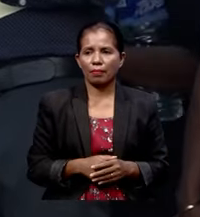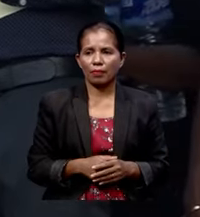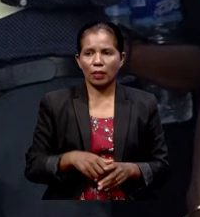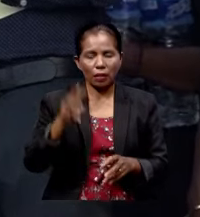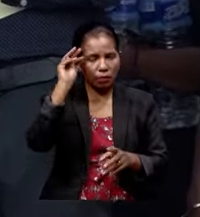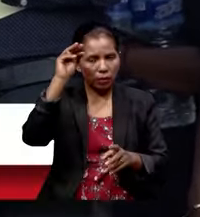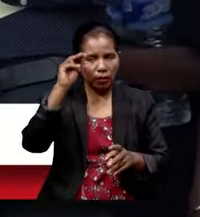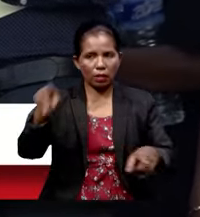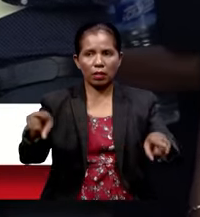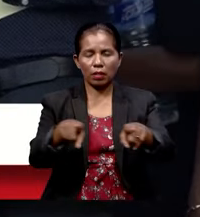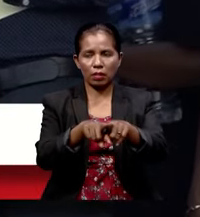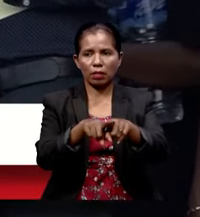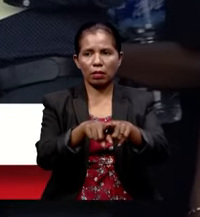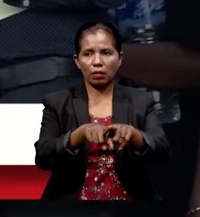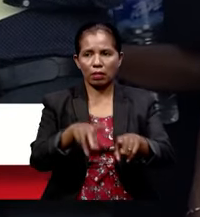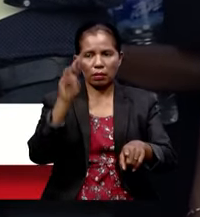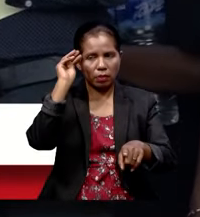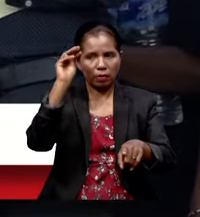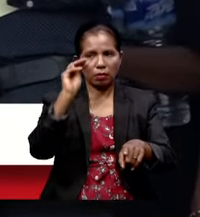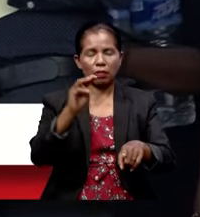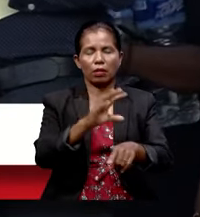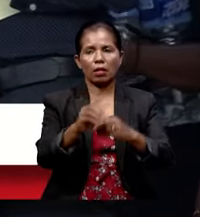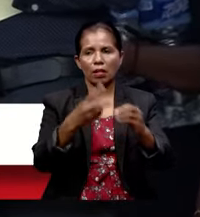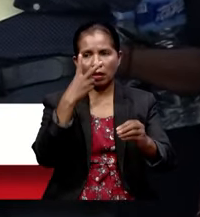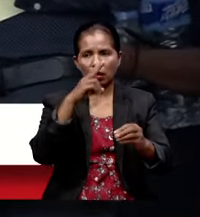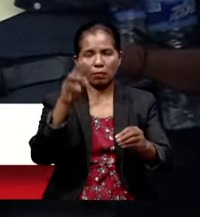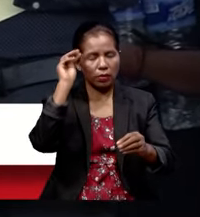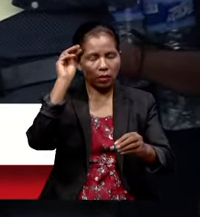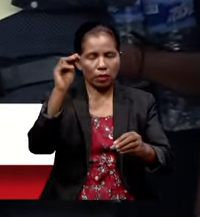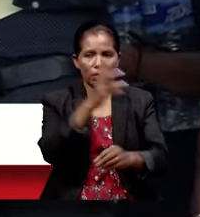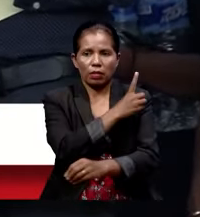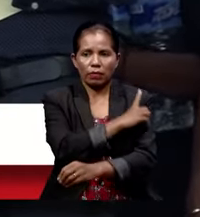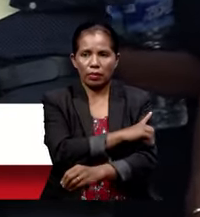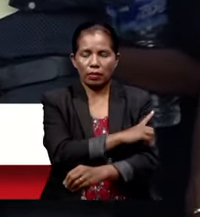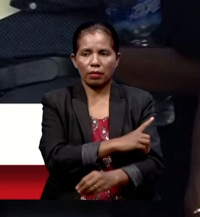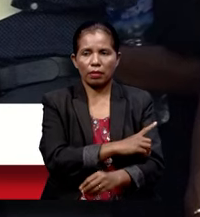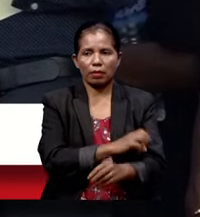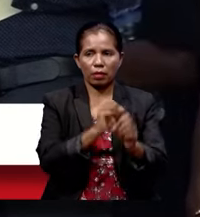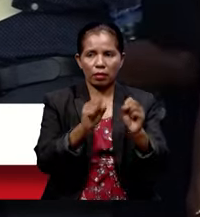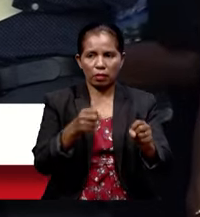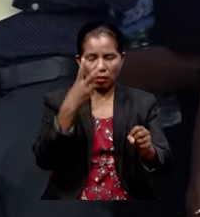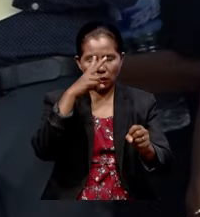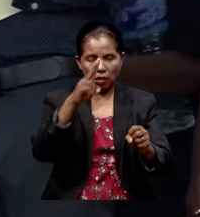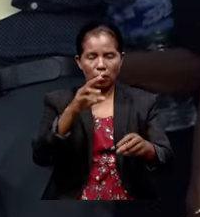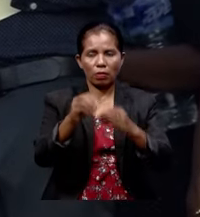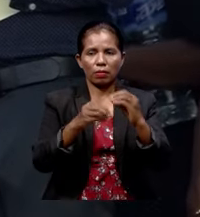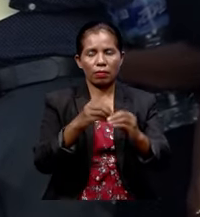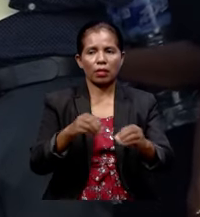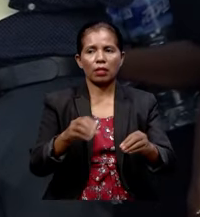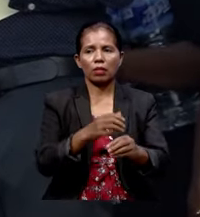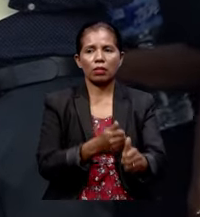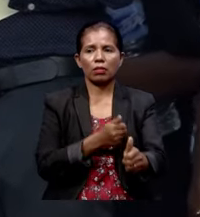Ministério anesamos Ministério de Assuntos Veteranos, anexamos Ministério de Defesa, a trata assuntos, né?